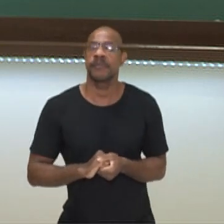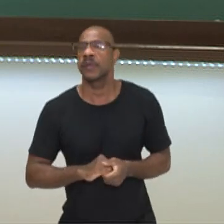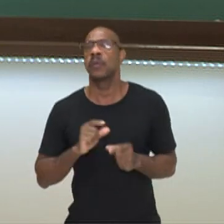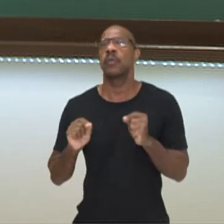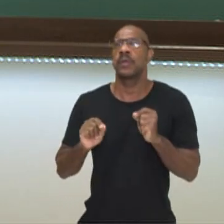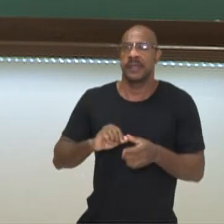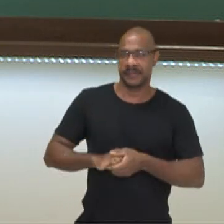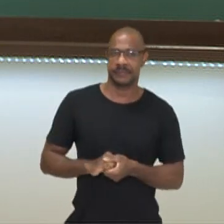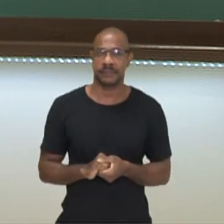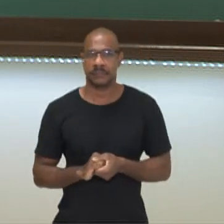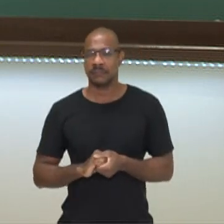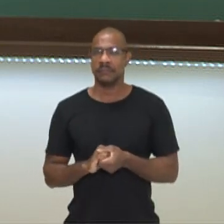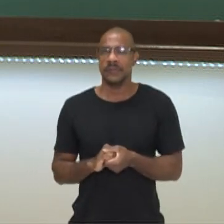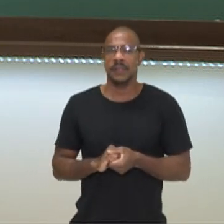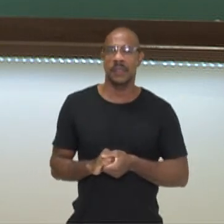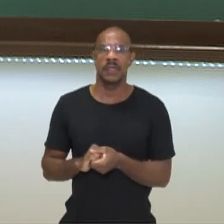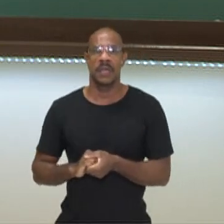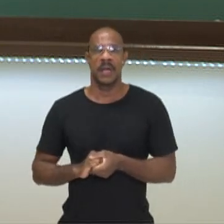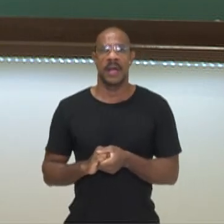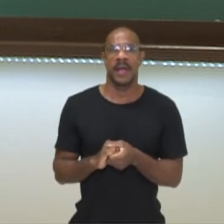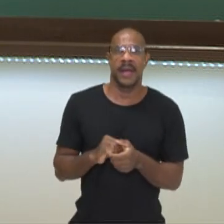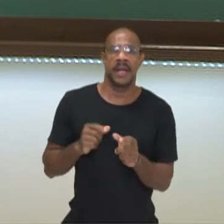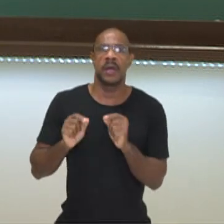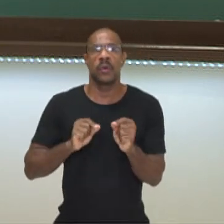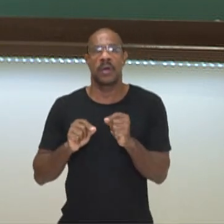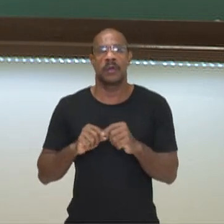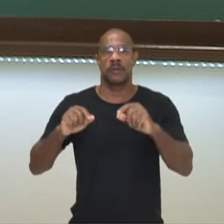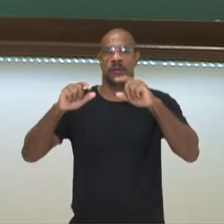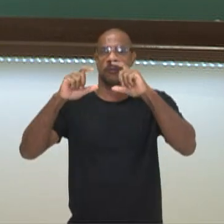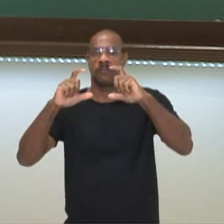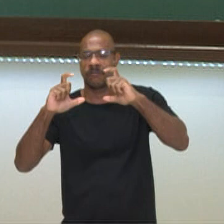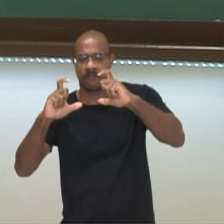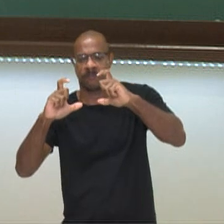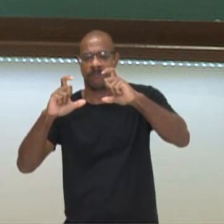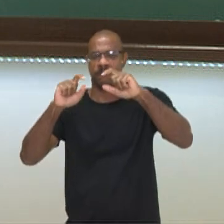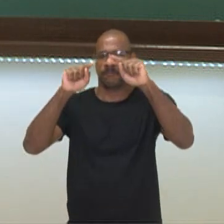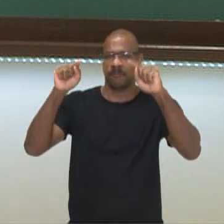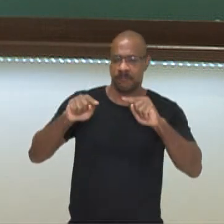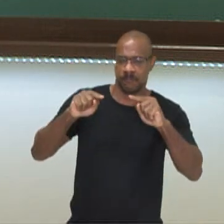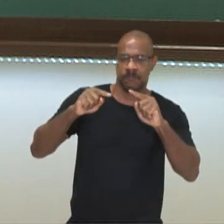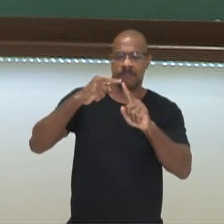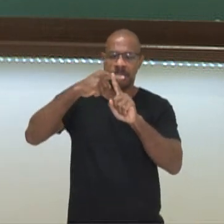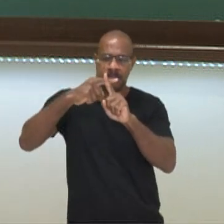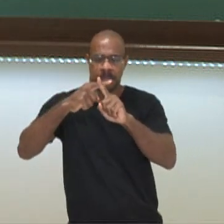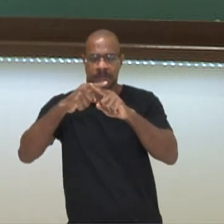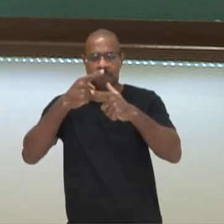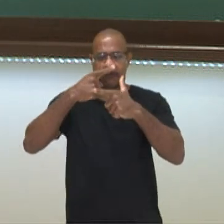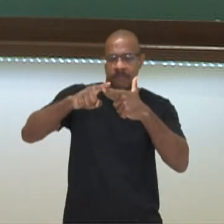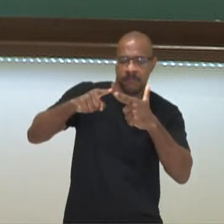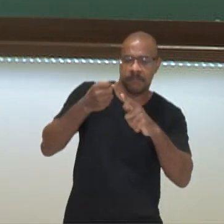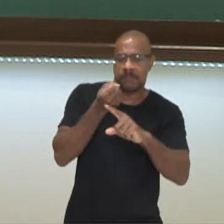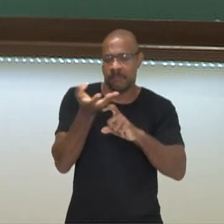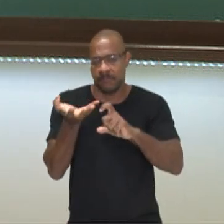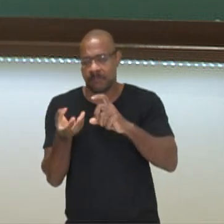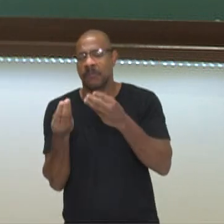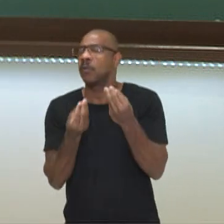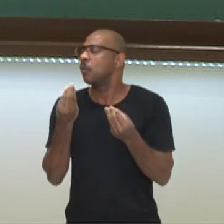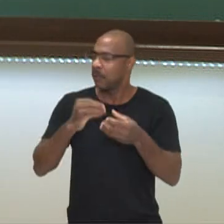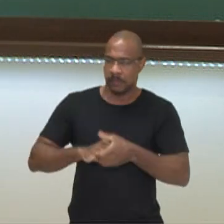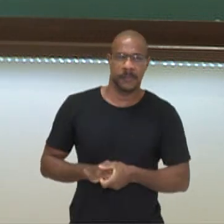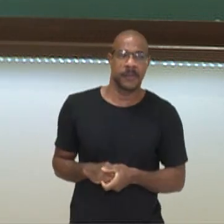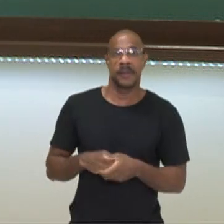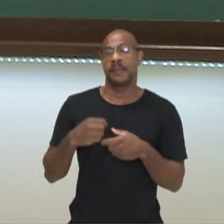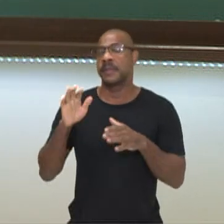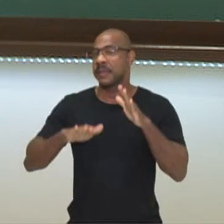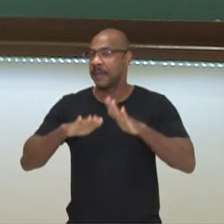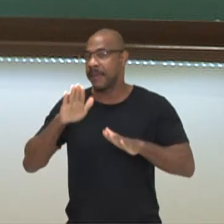que vão acontecer simultaneamente, ou seja, ao mesmo tempo, que eu vou ter que olhar hora para uma e hora para outra,